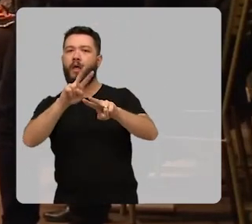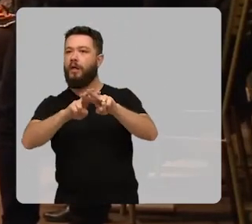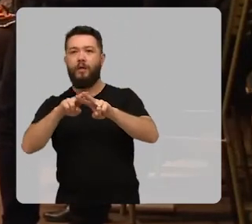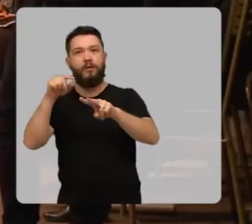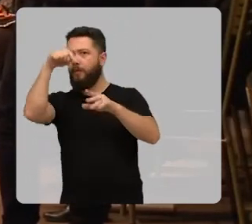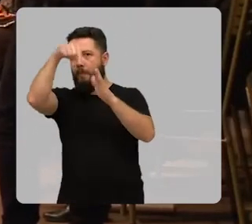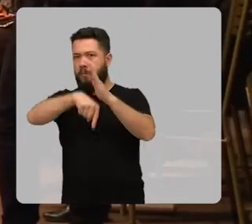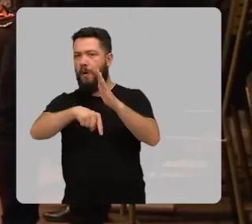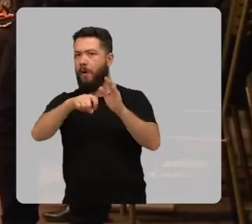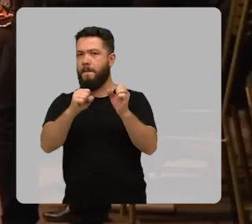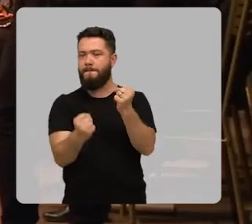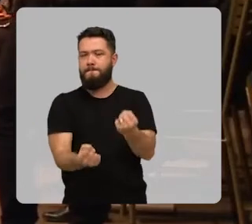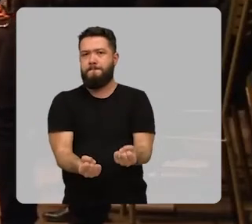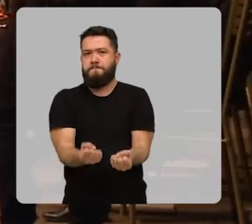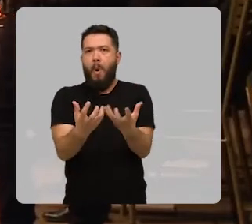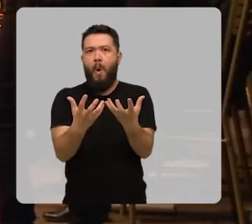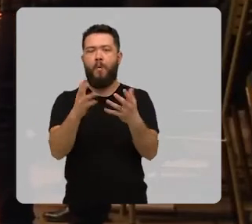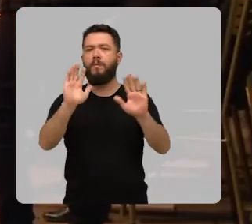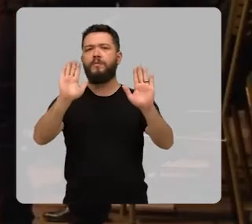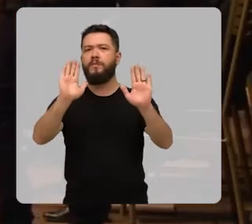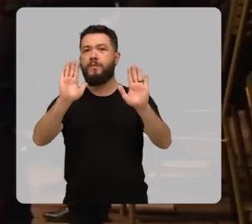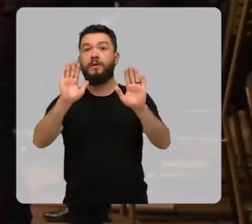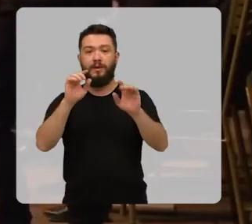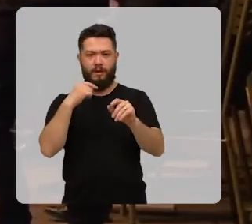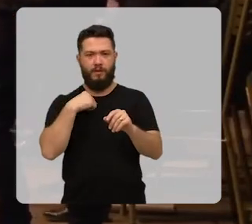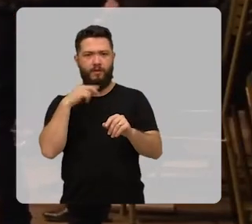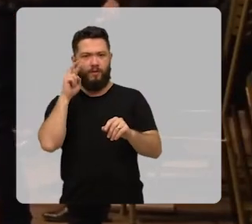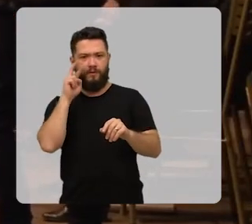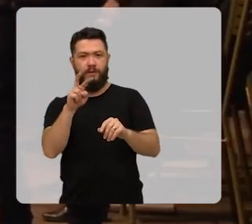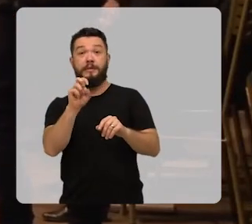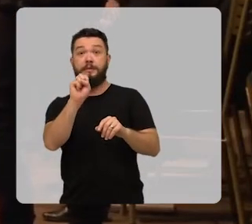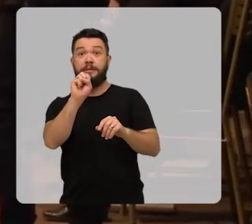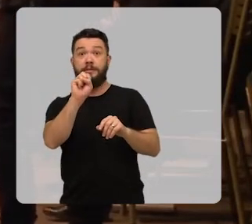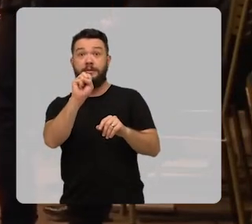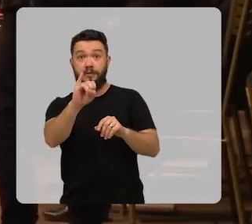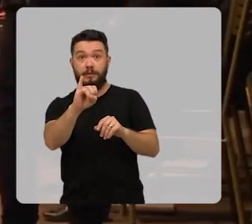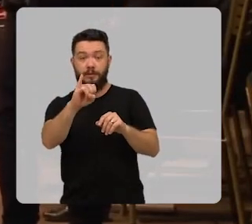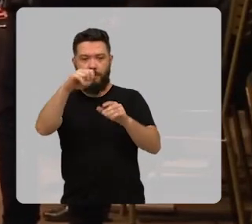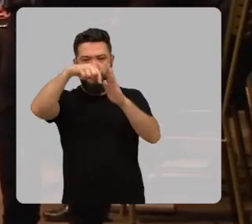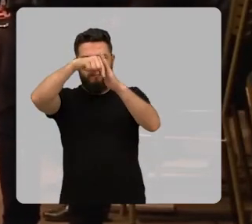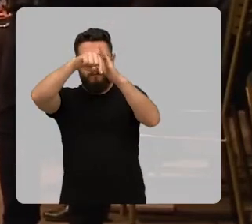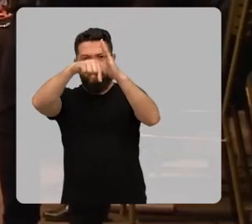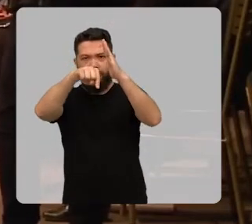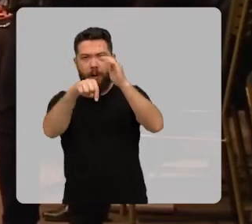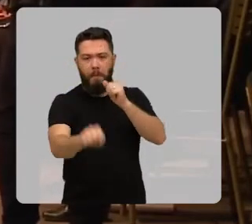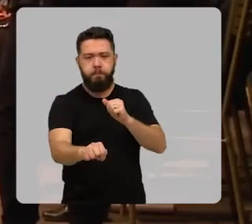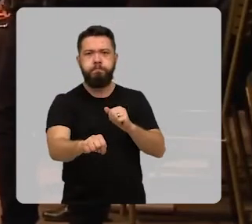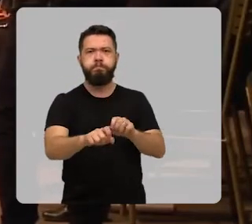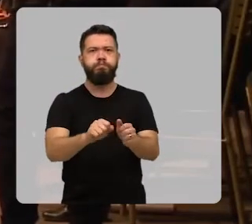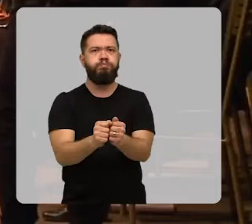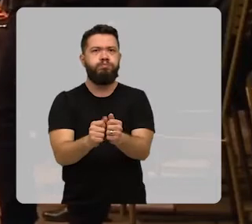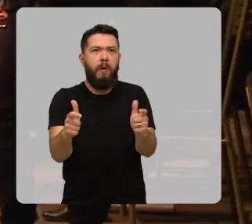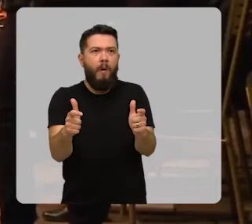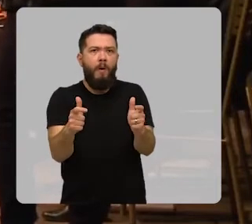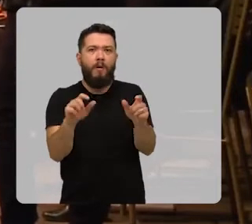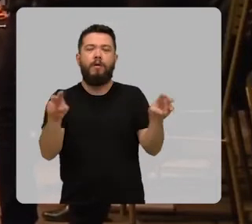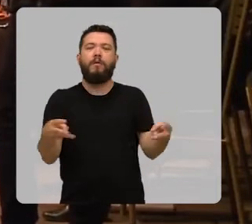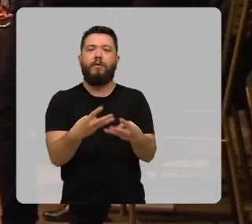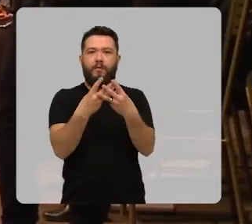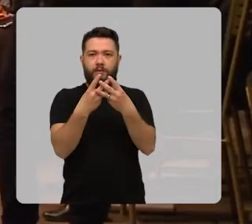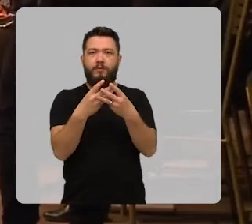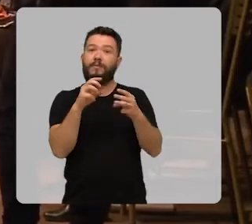fábricas porém elas não bombardearam os campos de constração e eu fico imaginando por mais terrível que seja isso se ele estivesse